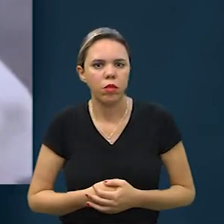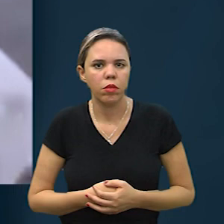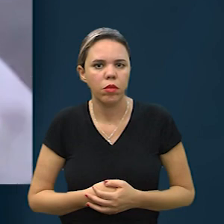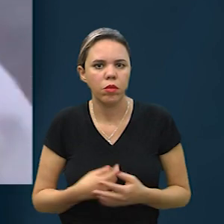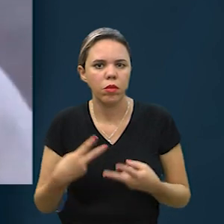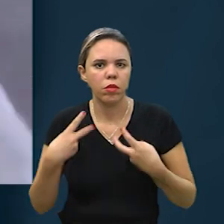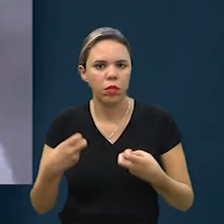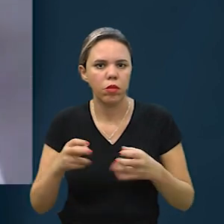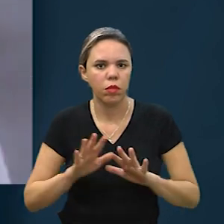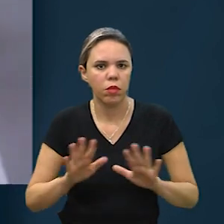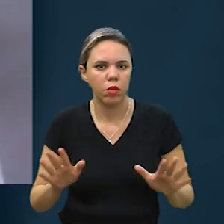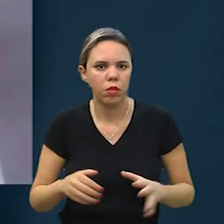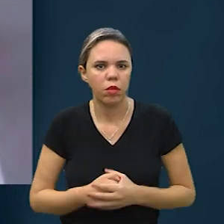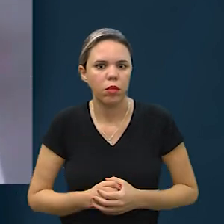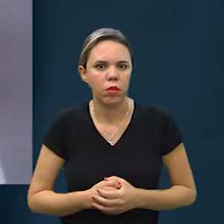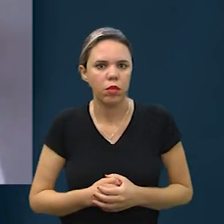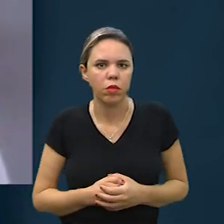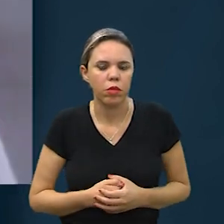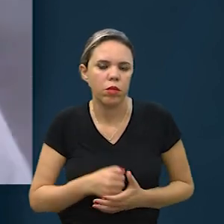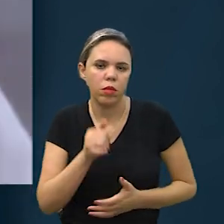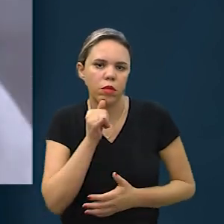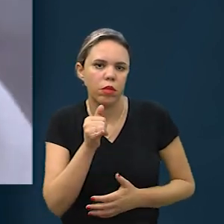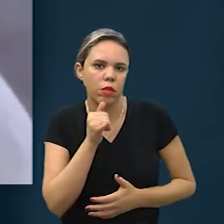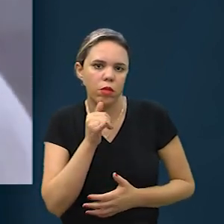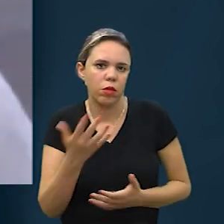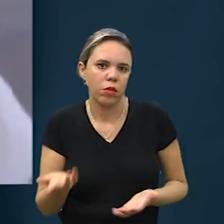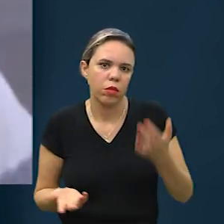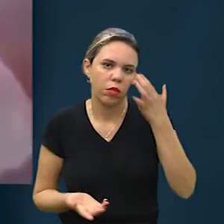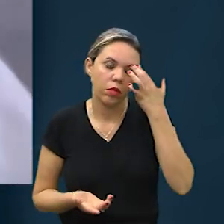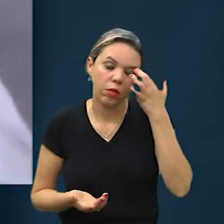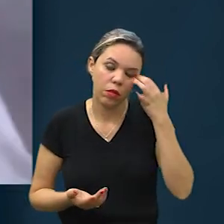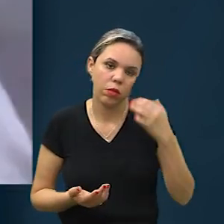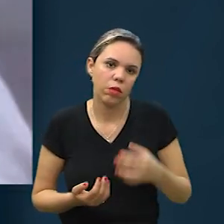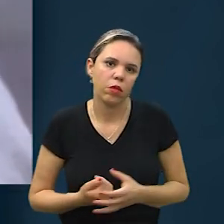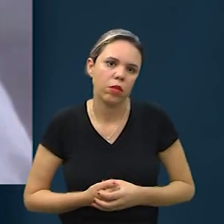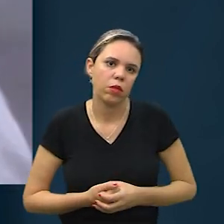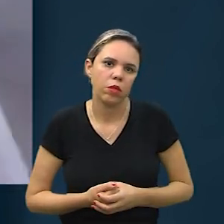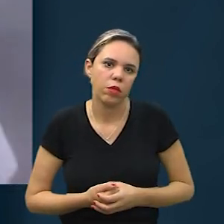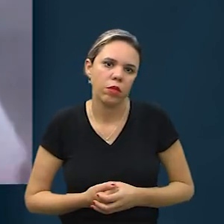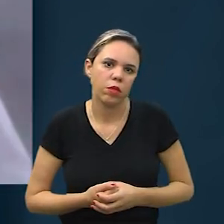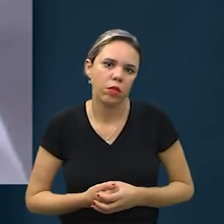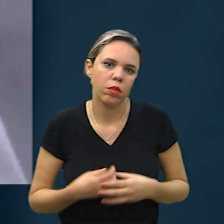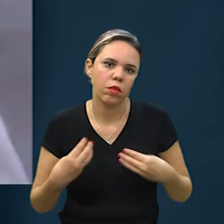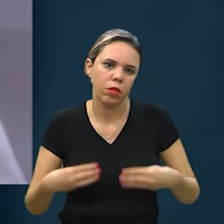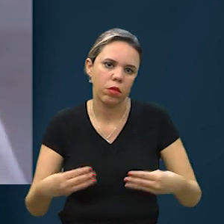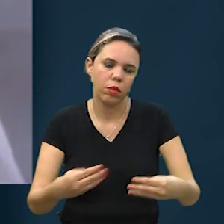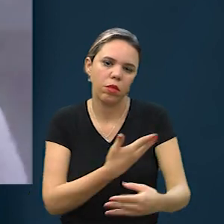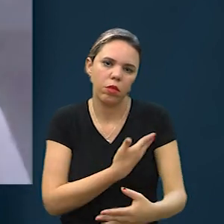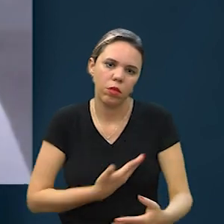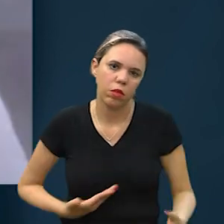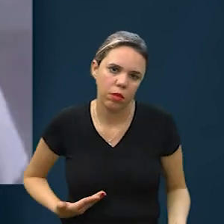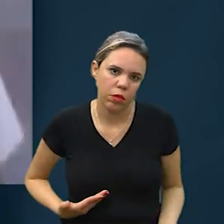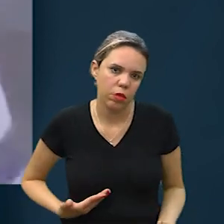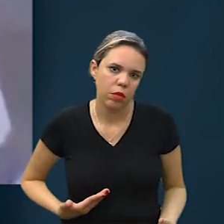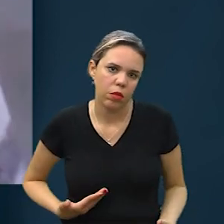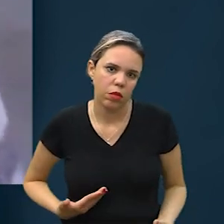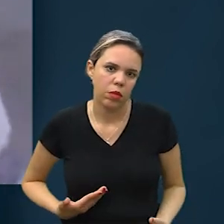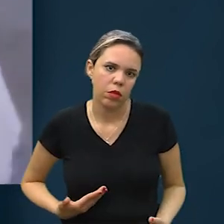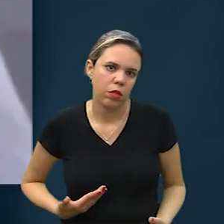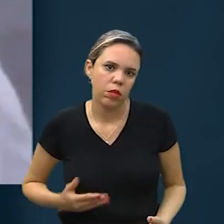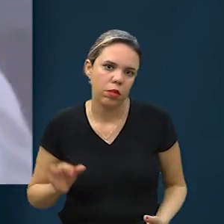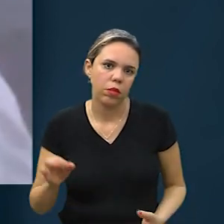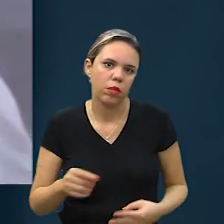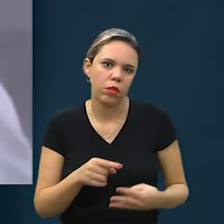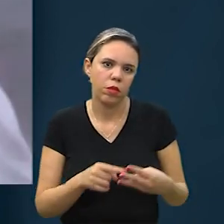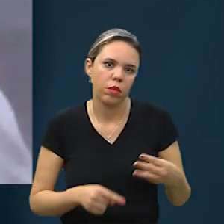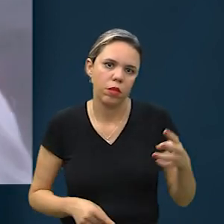inclusive, enxergar, por exemplo, num ministério formado por um governo, né? Você não vai, do certo, seria